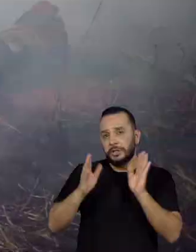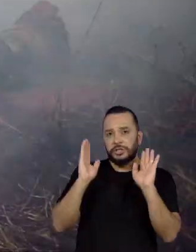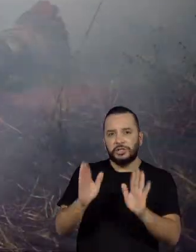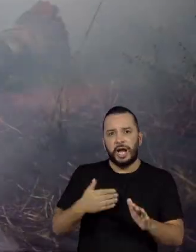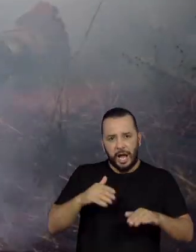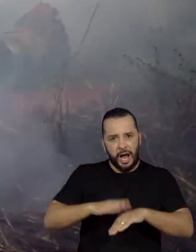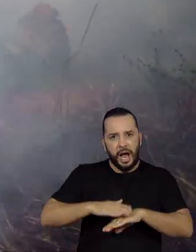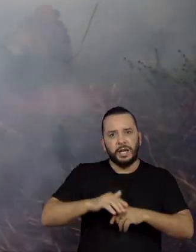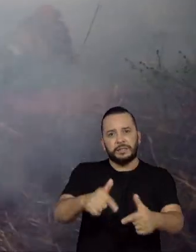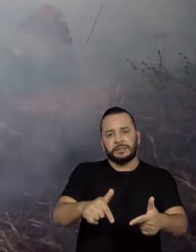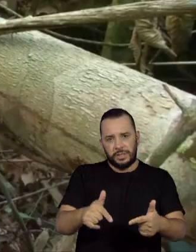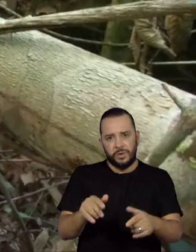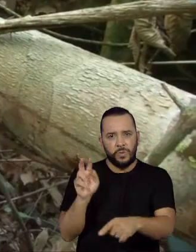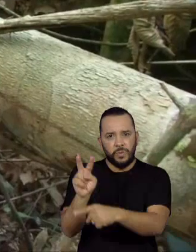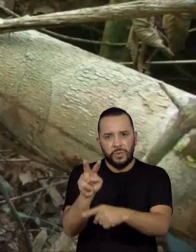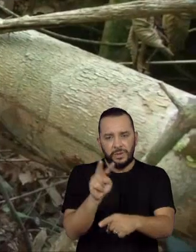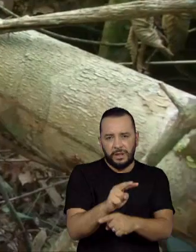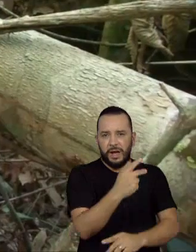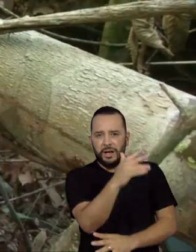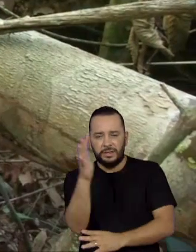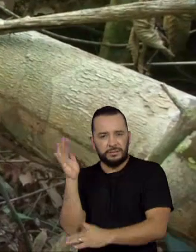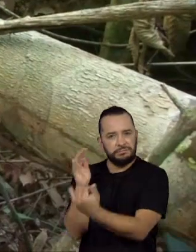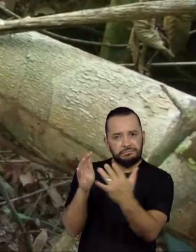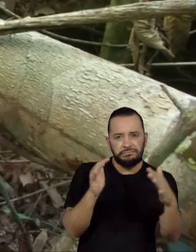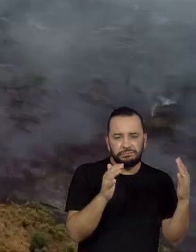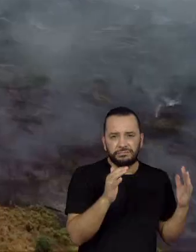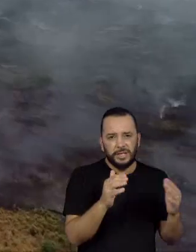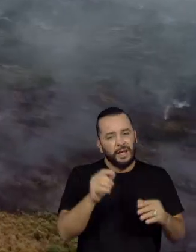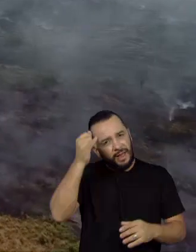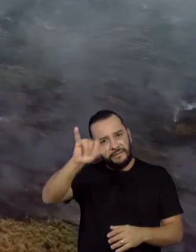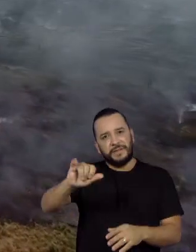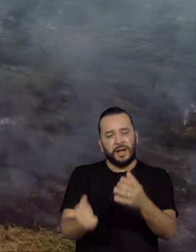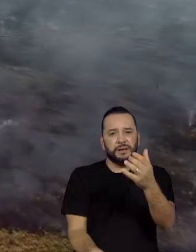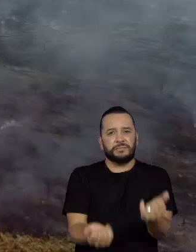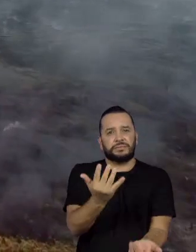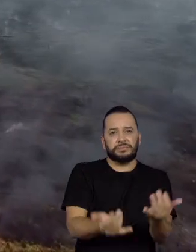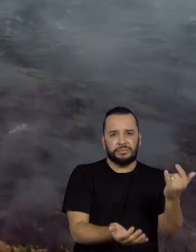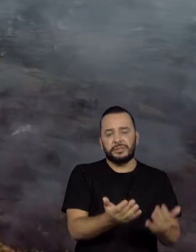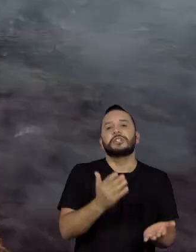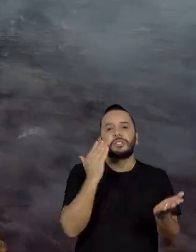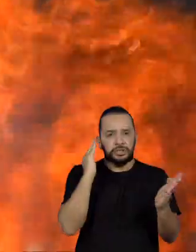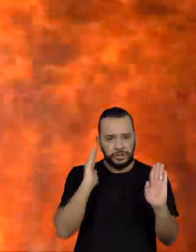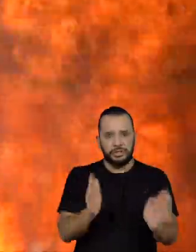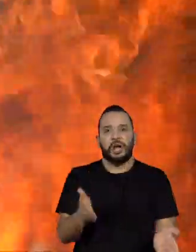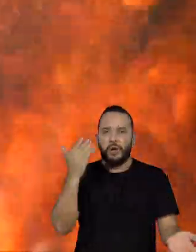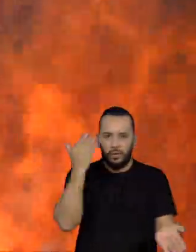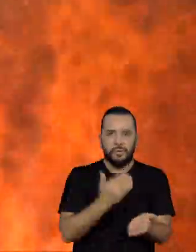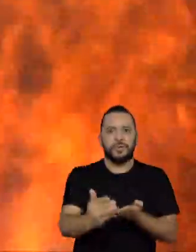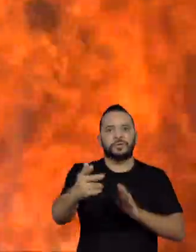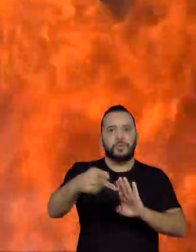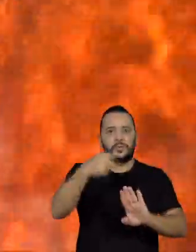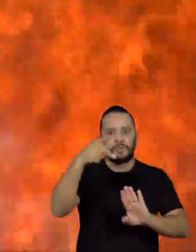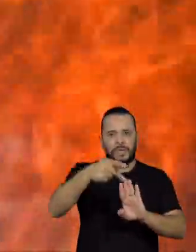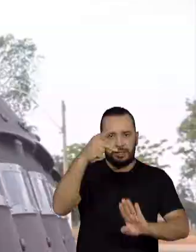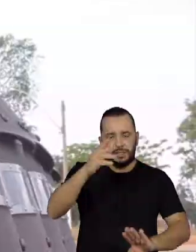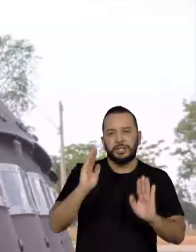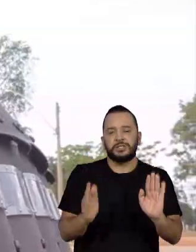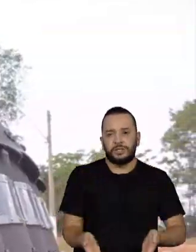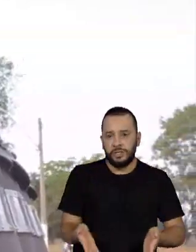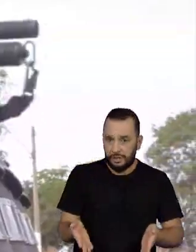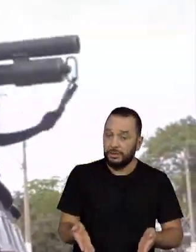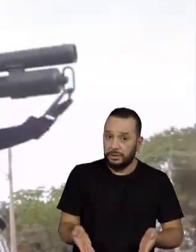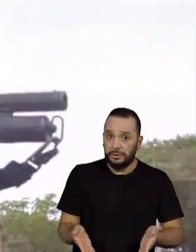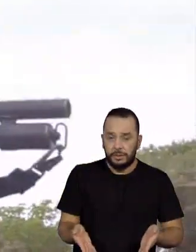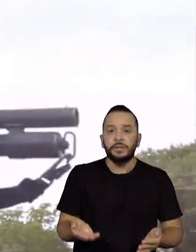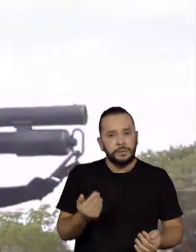desmatamentos, queimadas e outros crimes ambientais, já está valendo. O prazo para a ajuda dos militares é